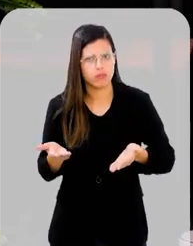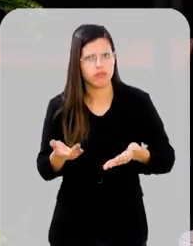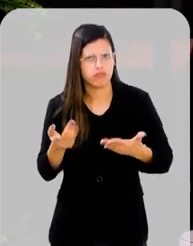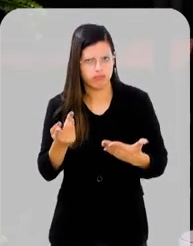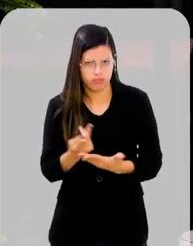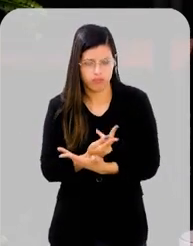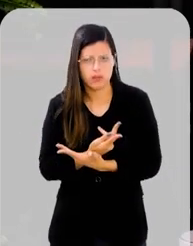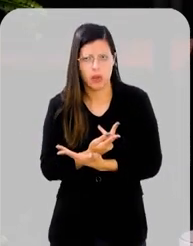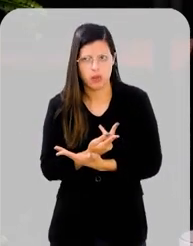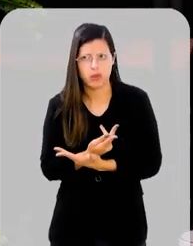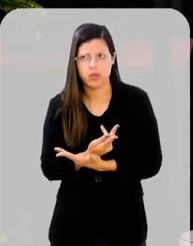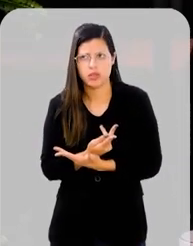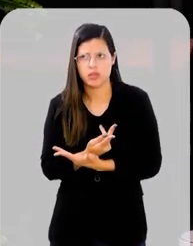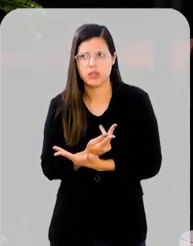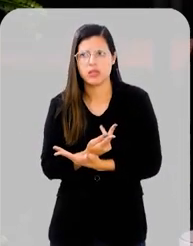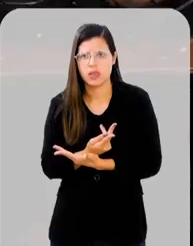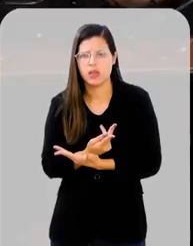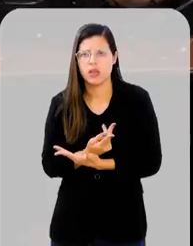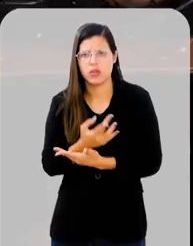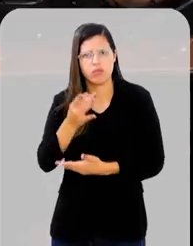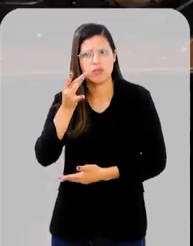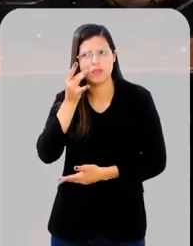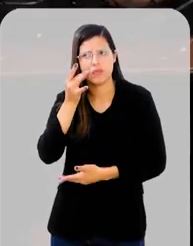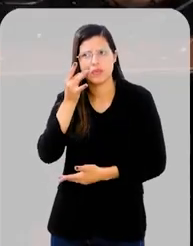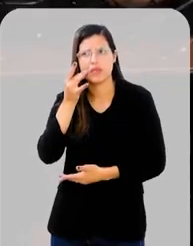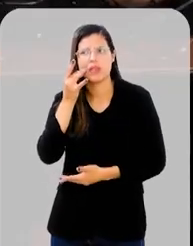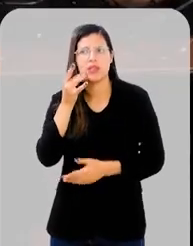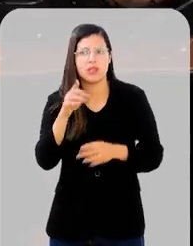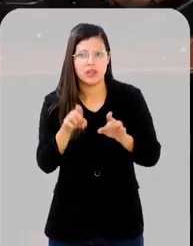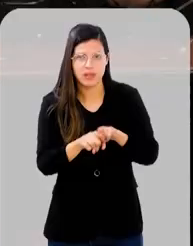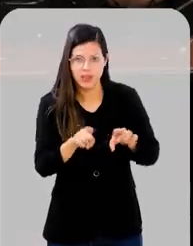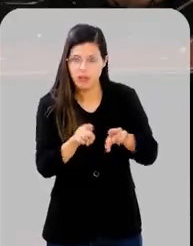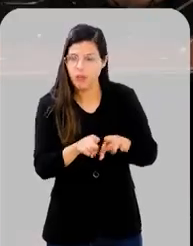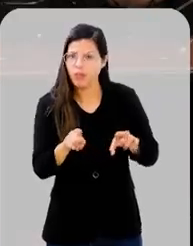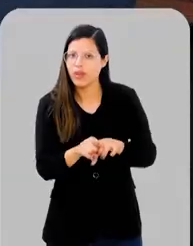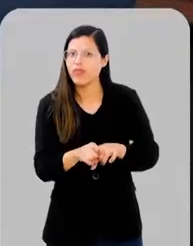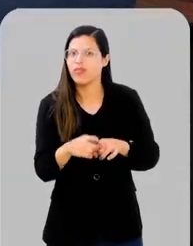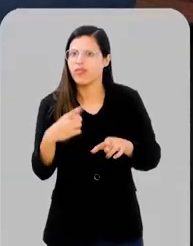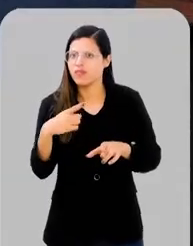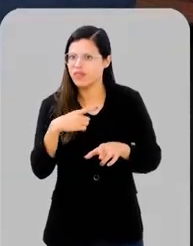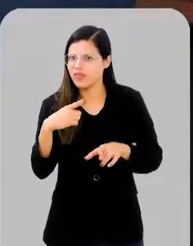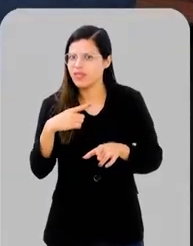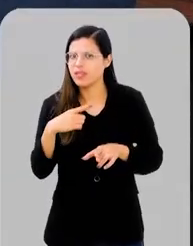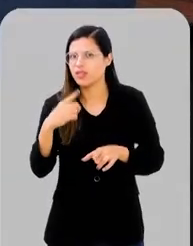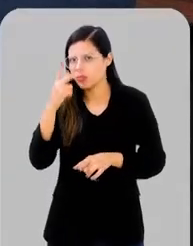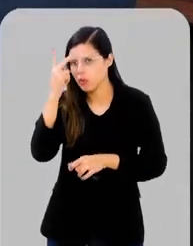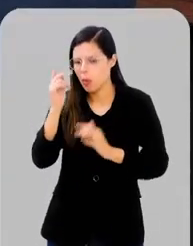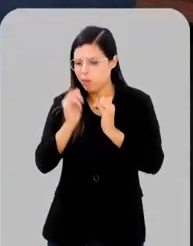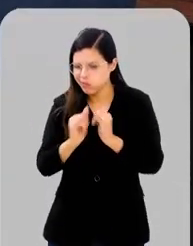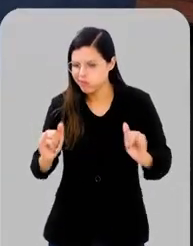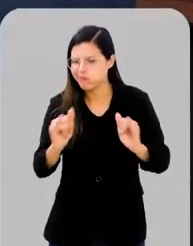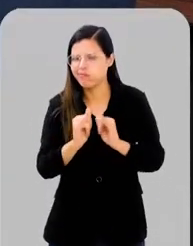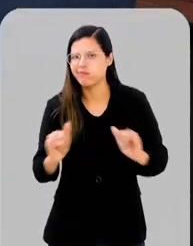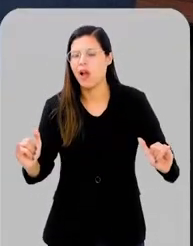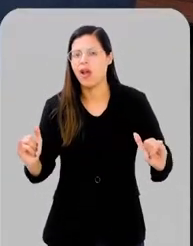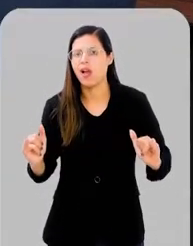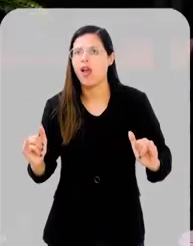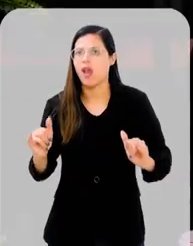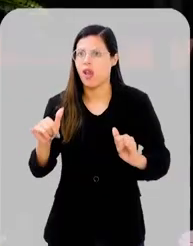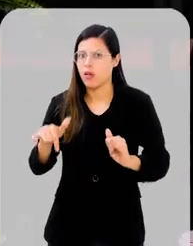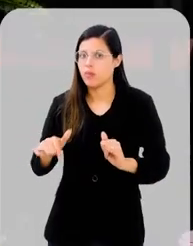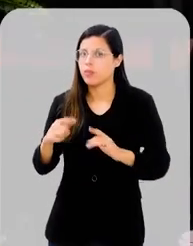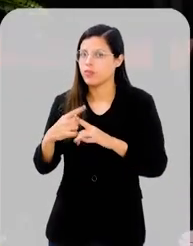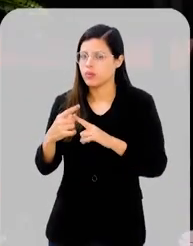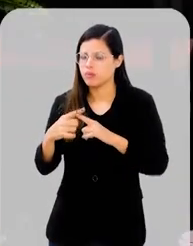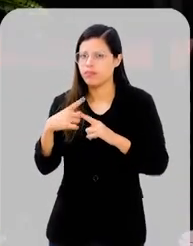realidade ela tá acontecendo e está criando um grande alvoroço um alvoroço mesmo Porque de fato